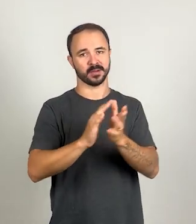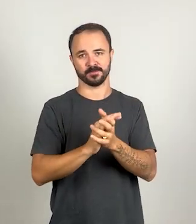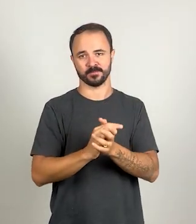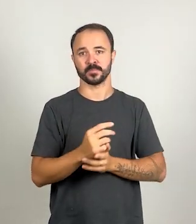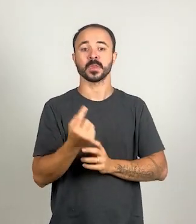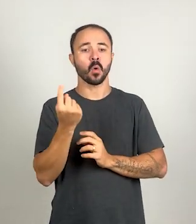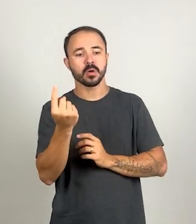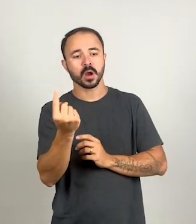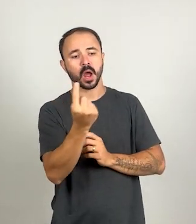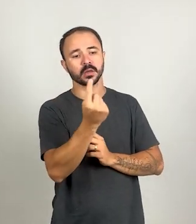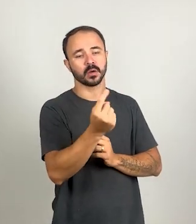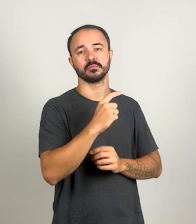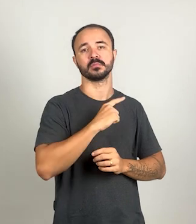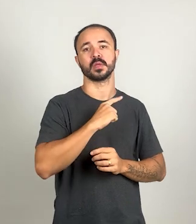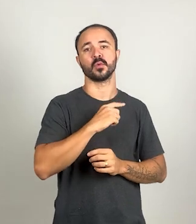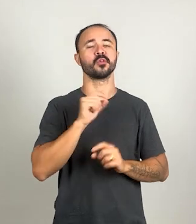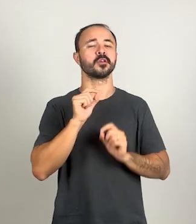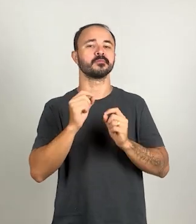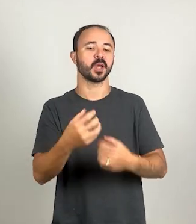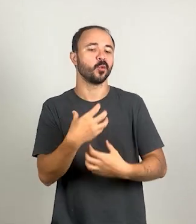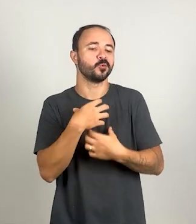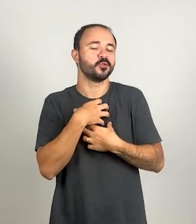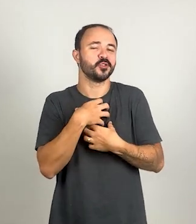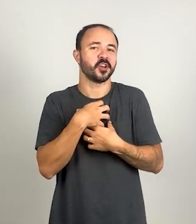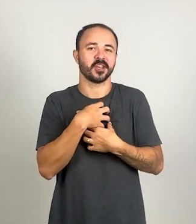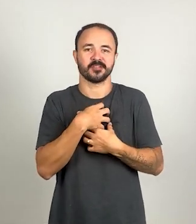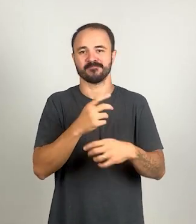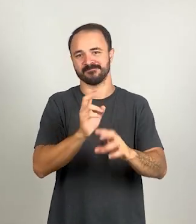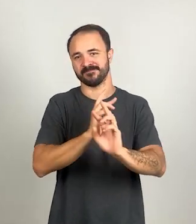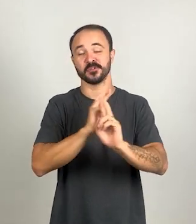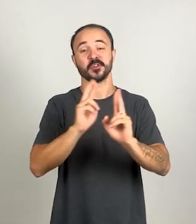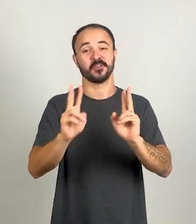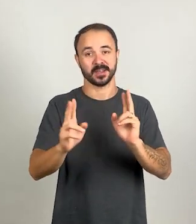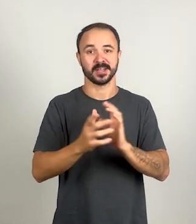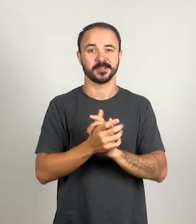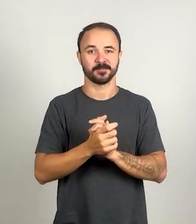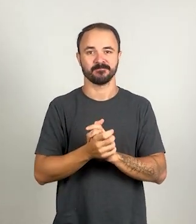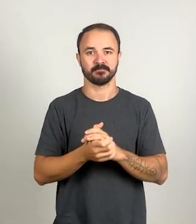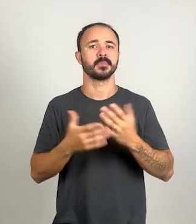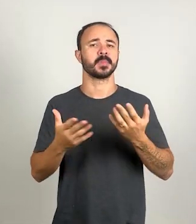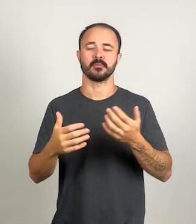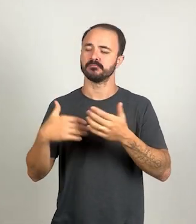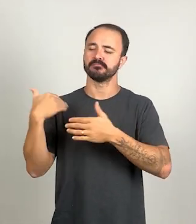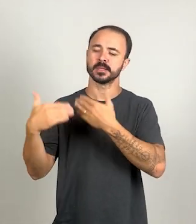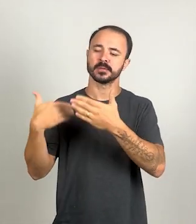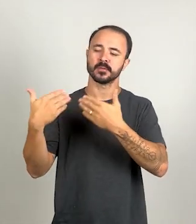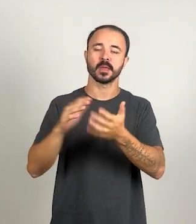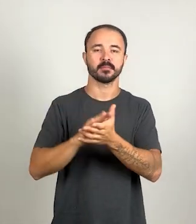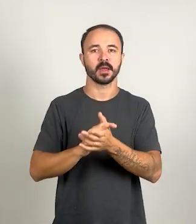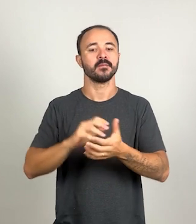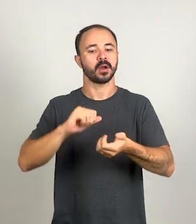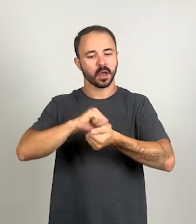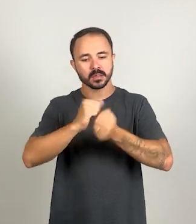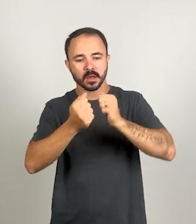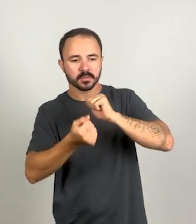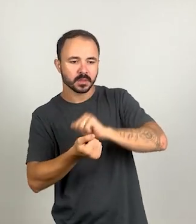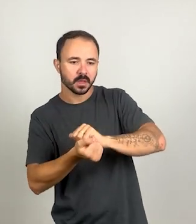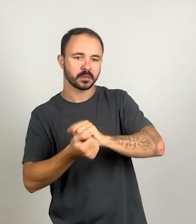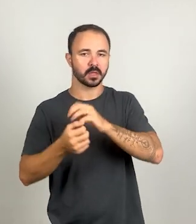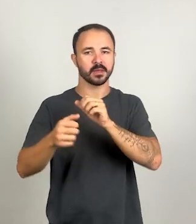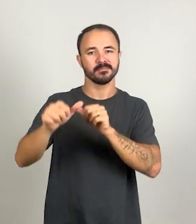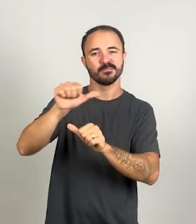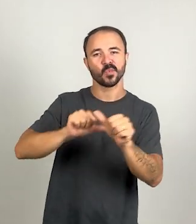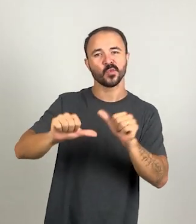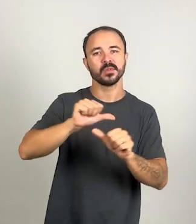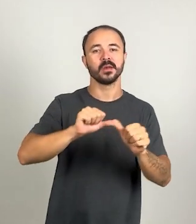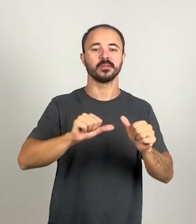cada esfera da sociedade vá se adaptando às regras da gramática normativa ou vocabulário de acordo com